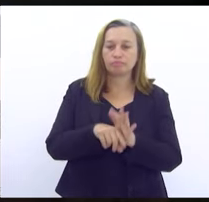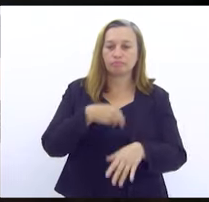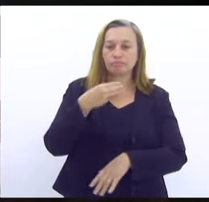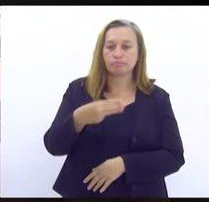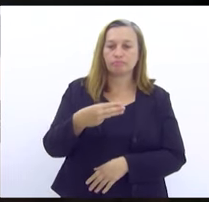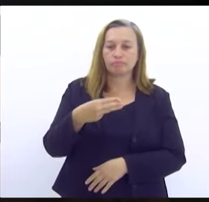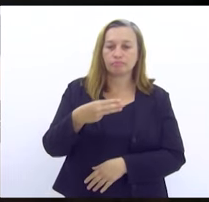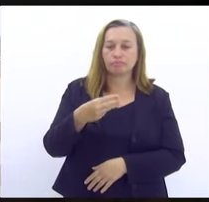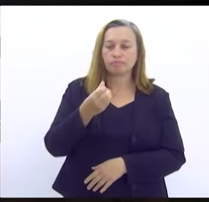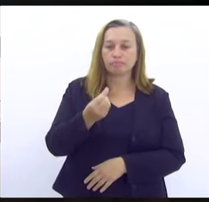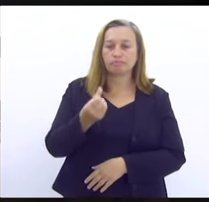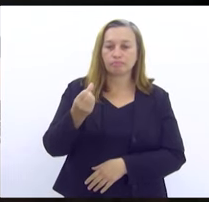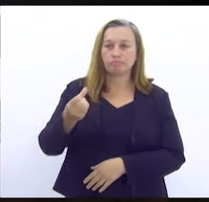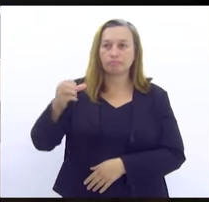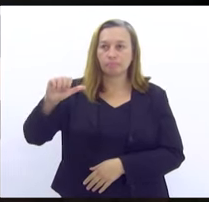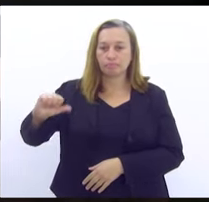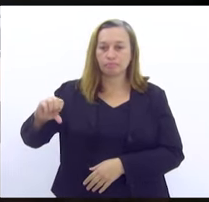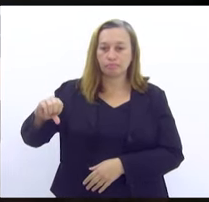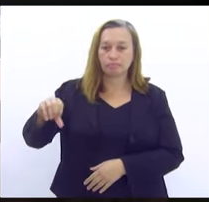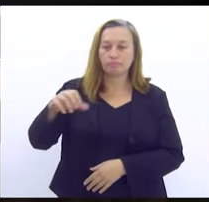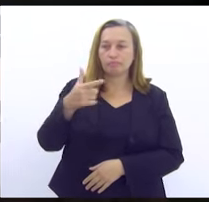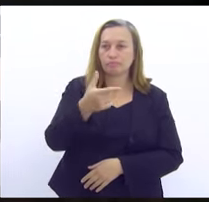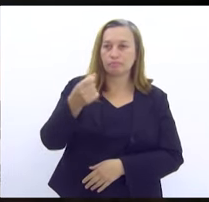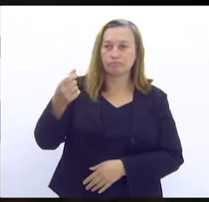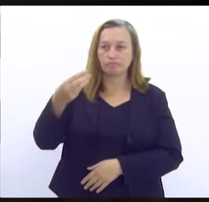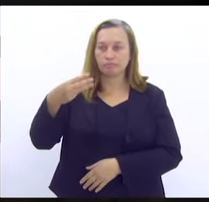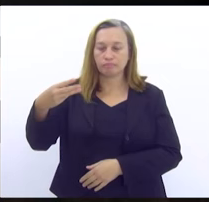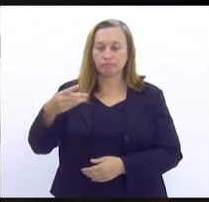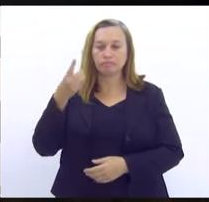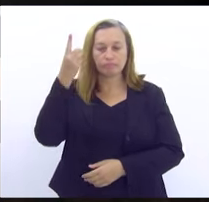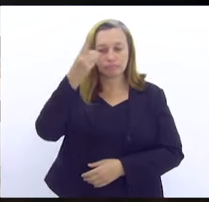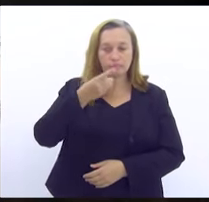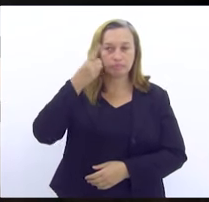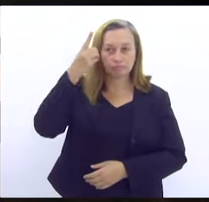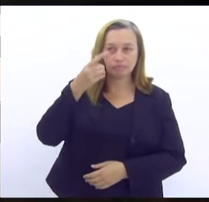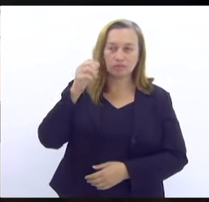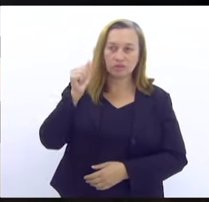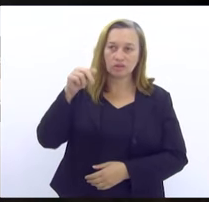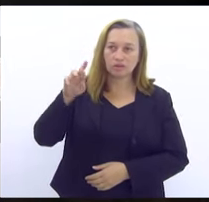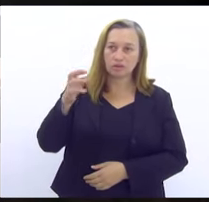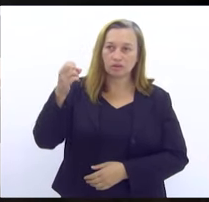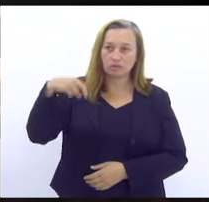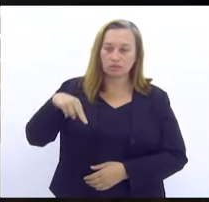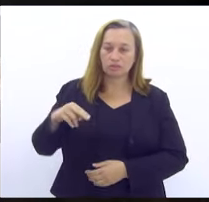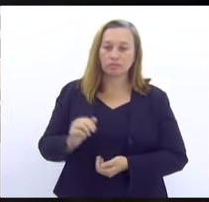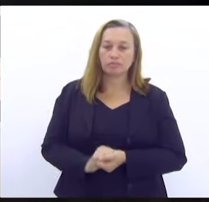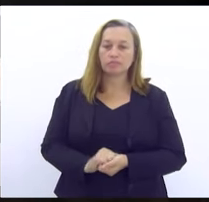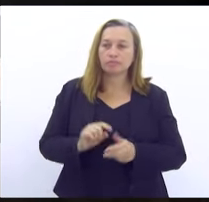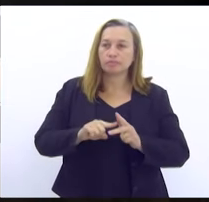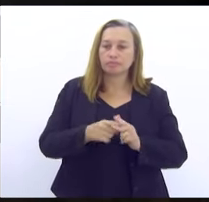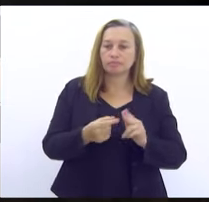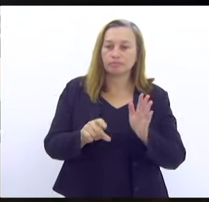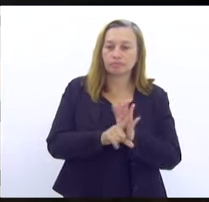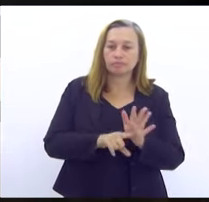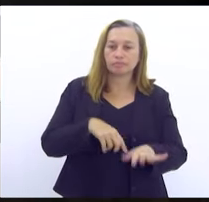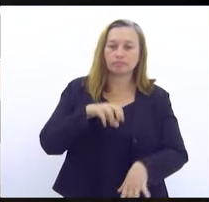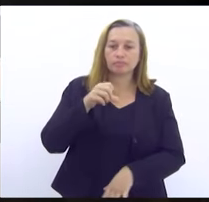número 669-A de 2023, de autoria do deputado Anderson Moraes, que altera a lei